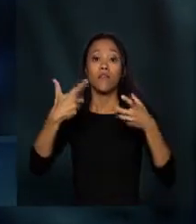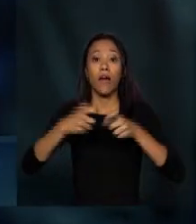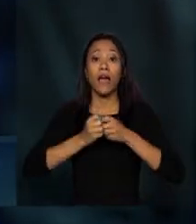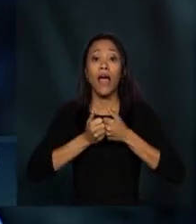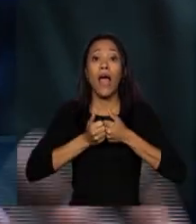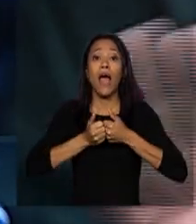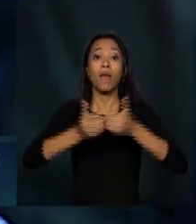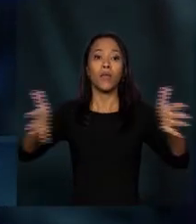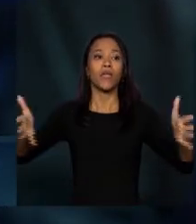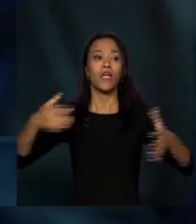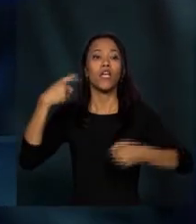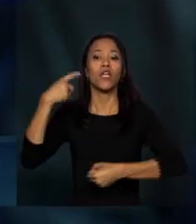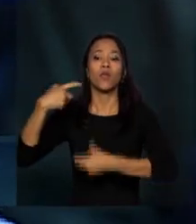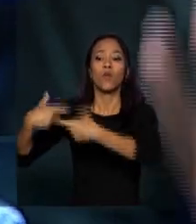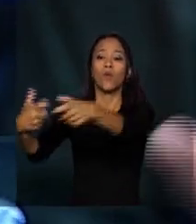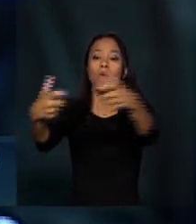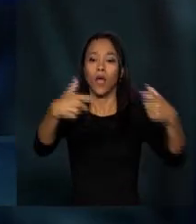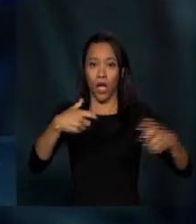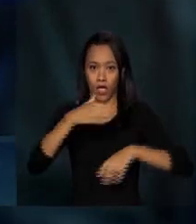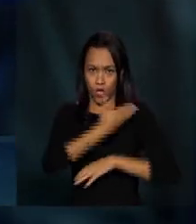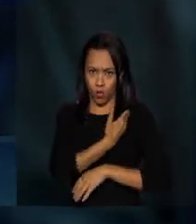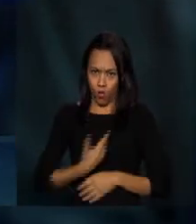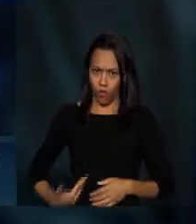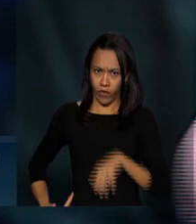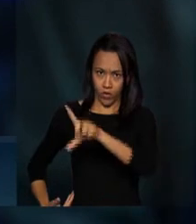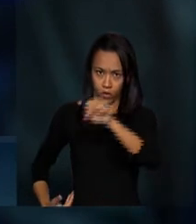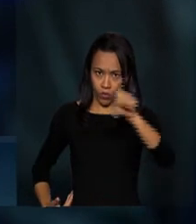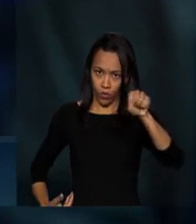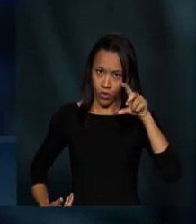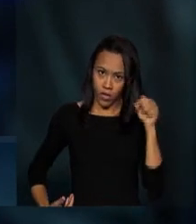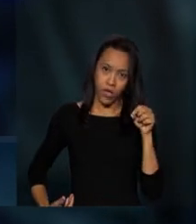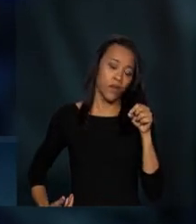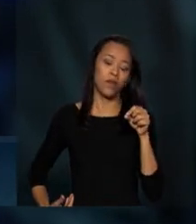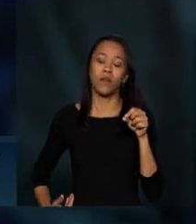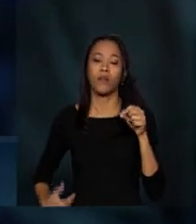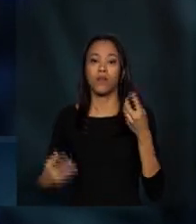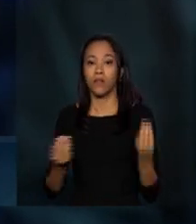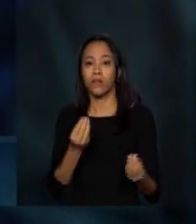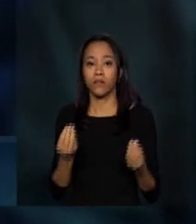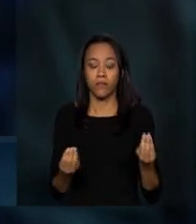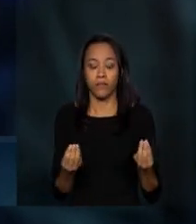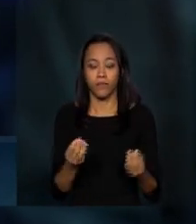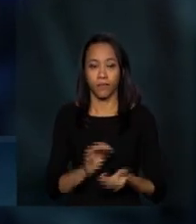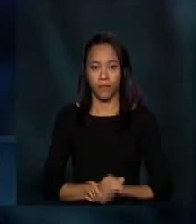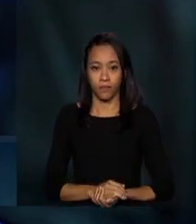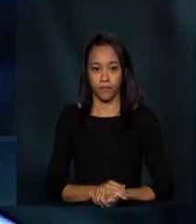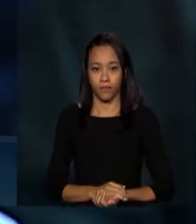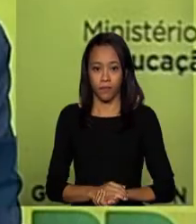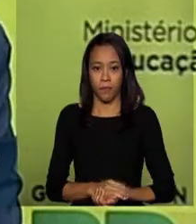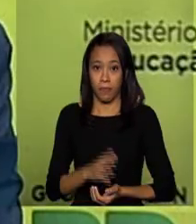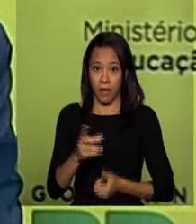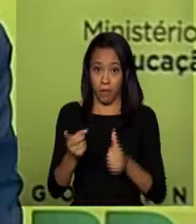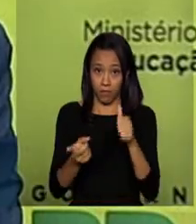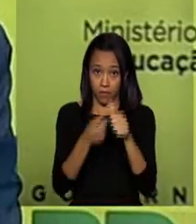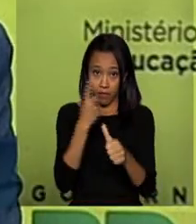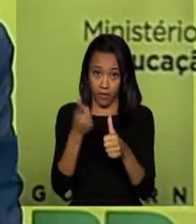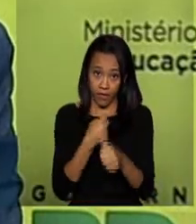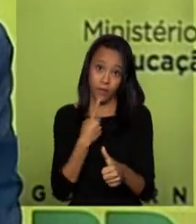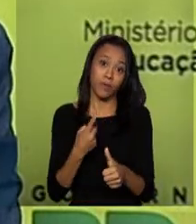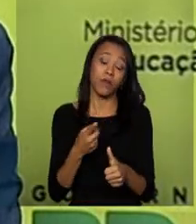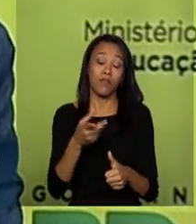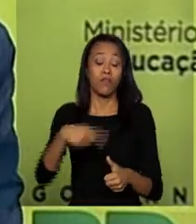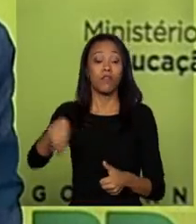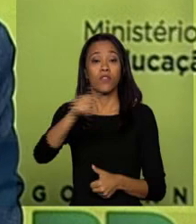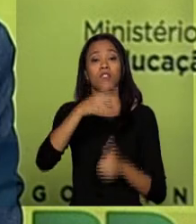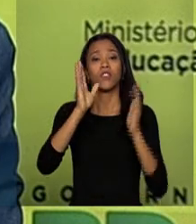governo escolher. Não se vai deixar mais um capital, por exemplo, sem antes atender essas regiões? Não, primeiro é corrigir as simetrias, né? Porque se